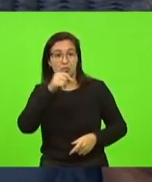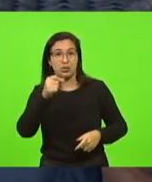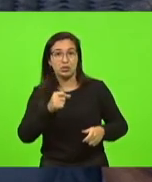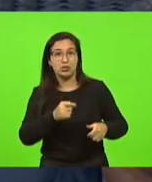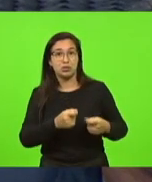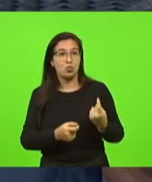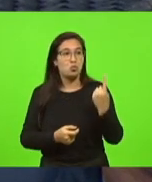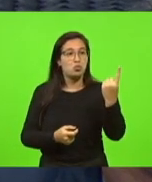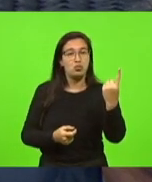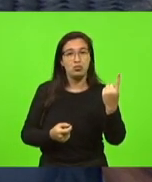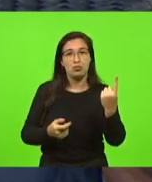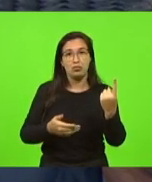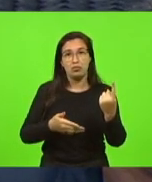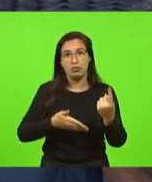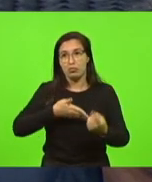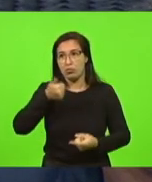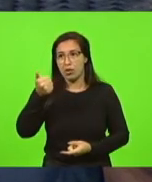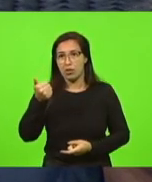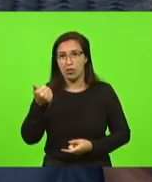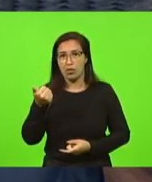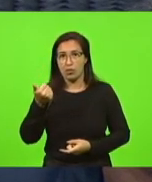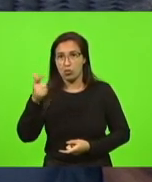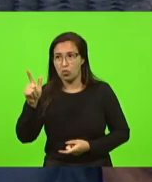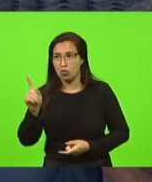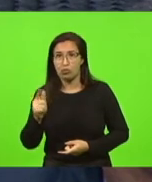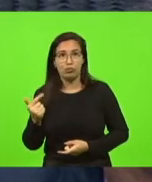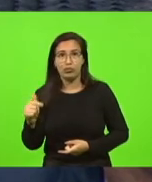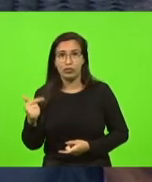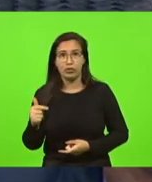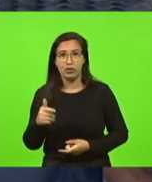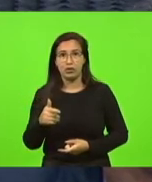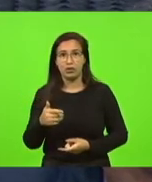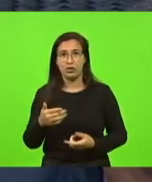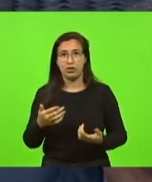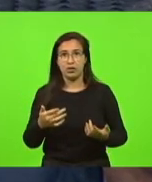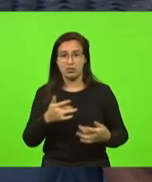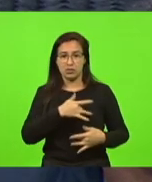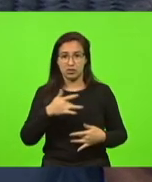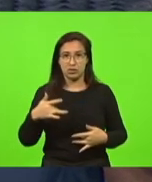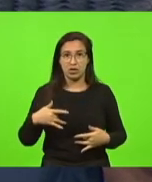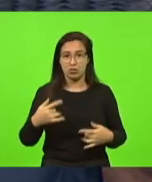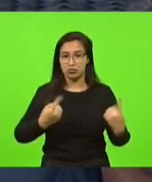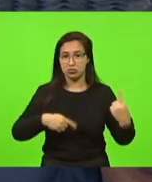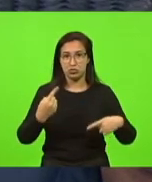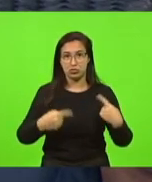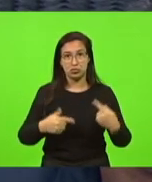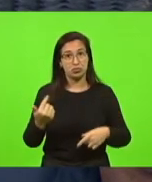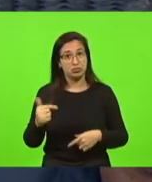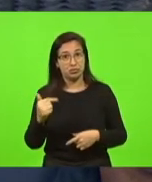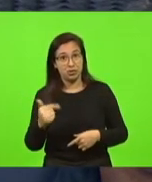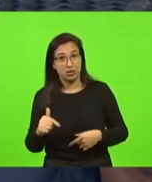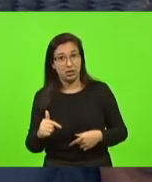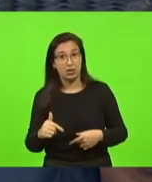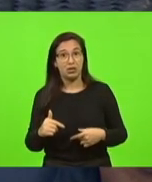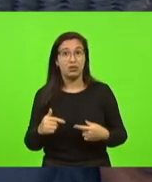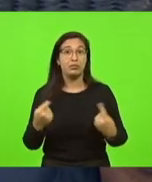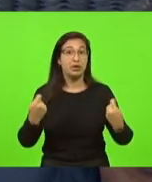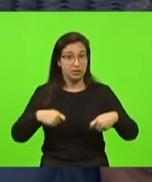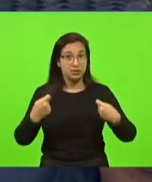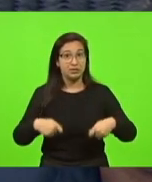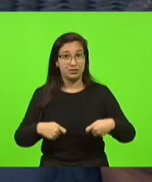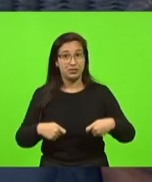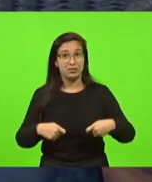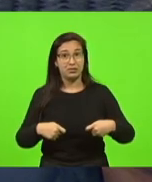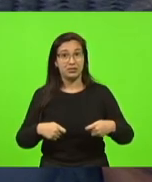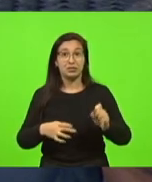a melhor opção para a segurança, não foi ofertada a melhor opção para a saúde, que ainda não foi discutida ainda, como deveria, e